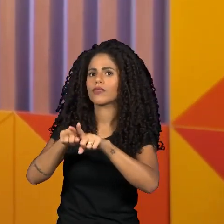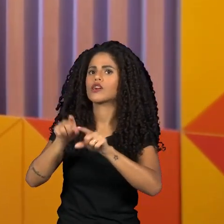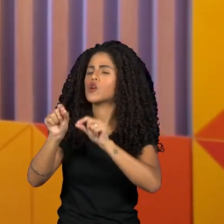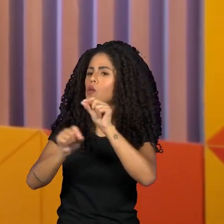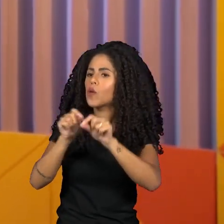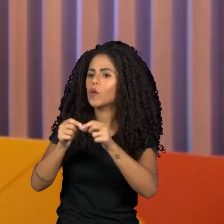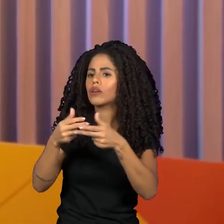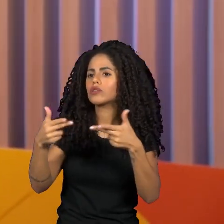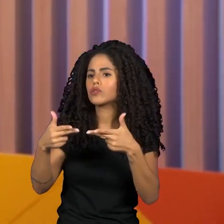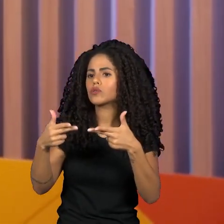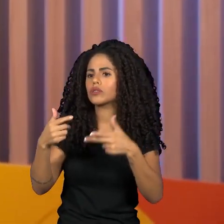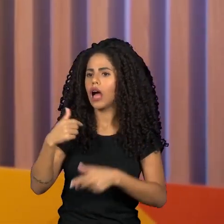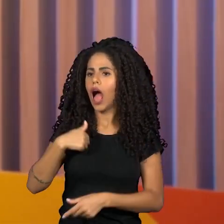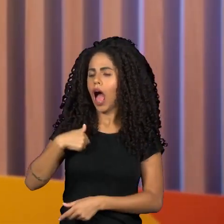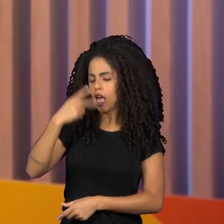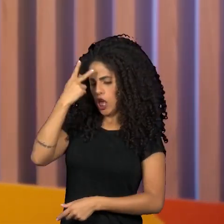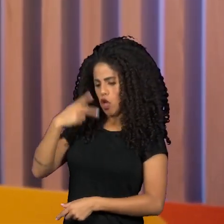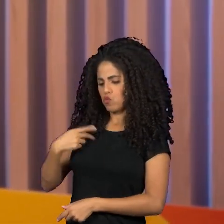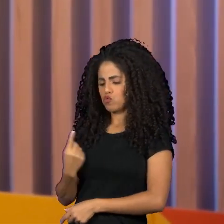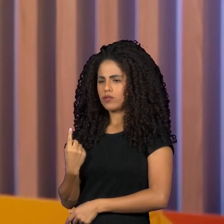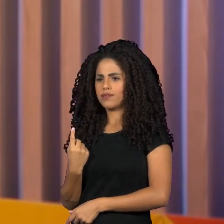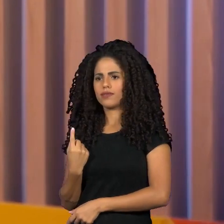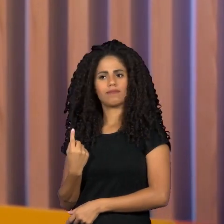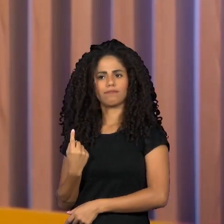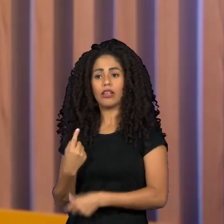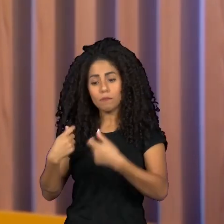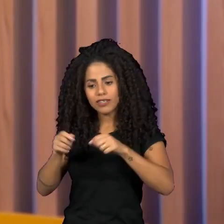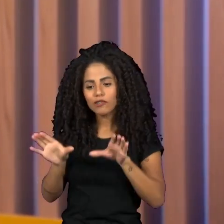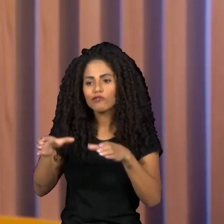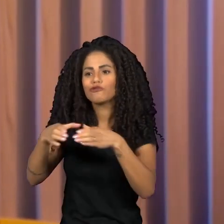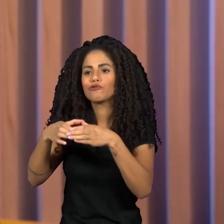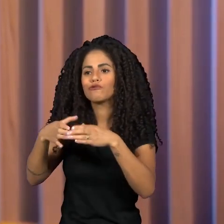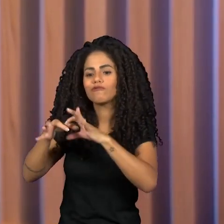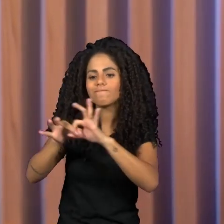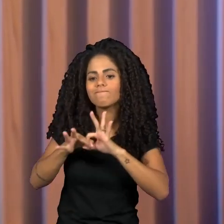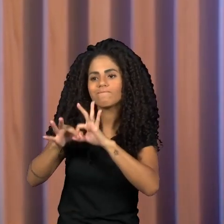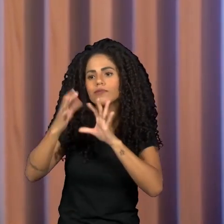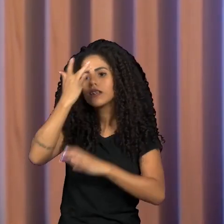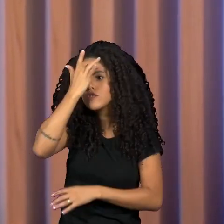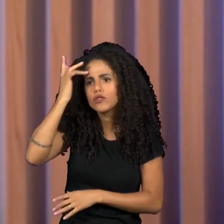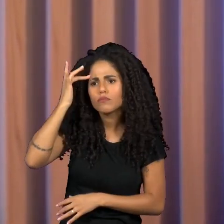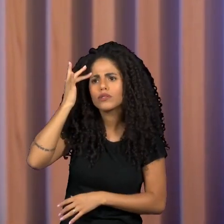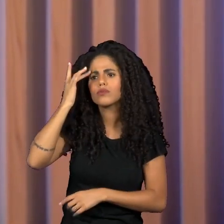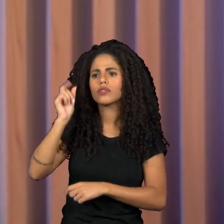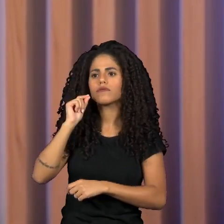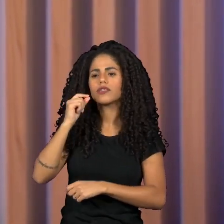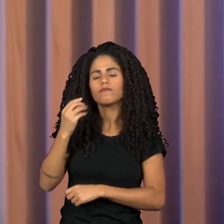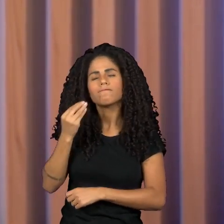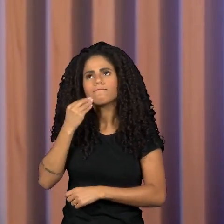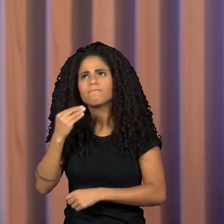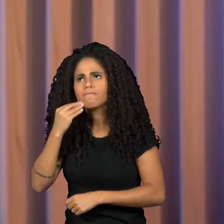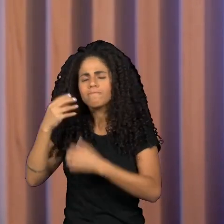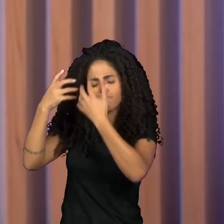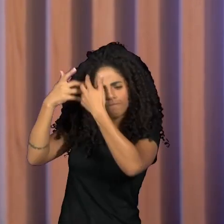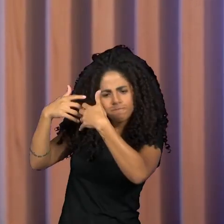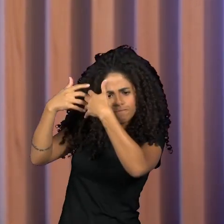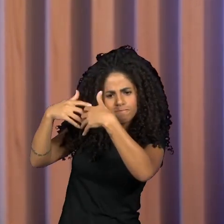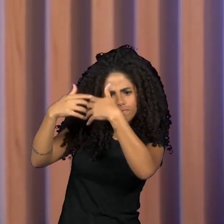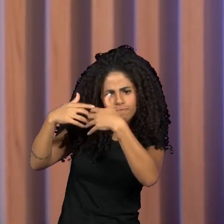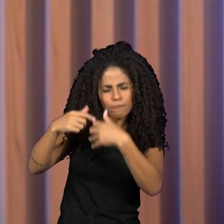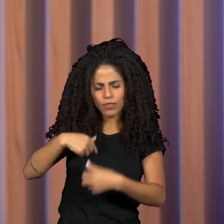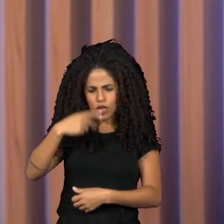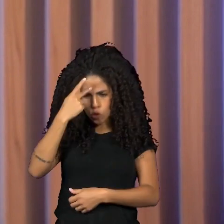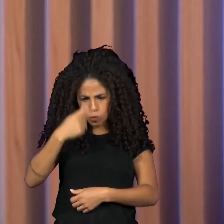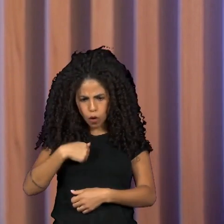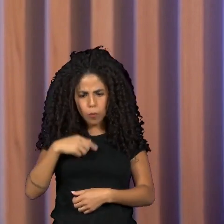às individualidades, né? Acho que o coletivo tem o poder de fazer com que a pessoa se construa individualmente, se